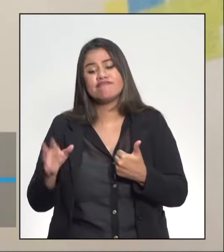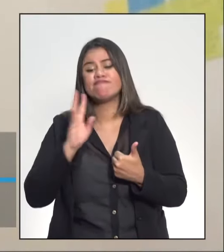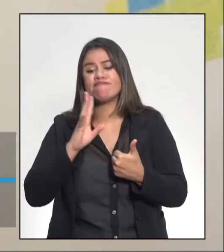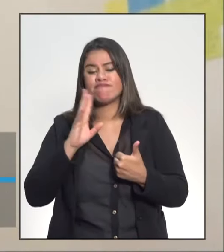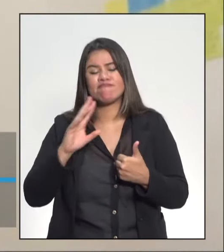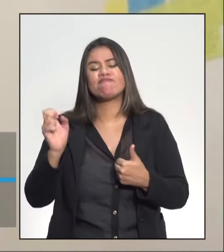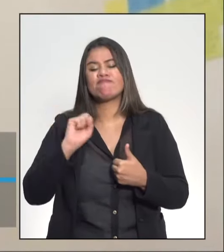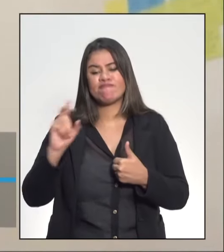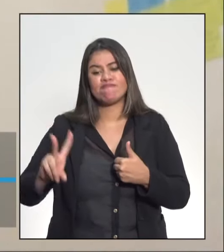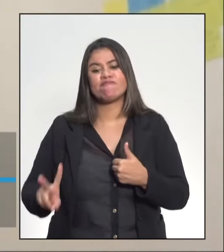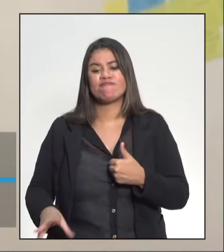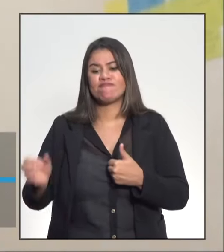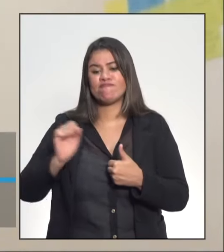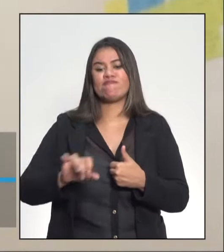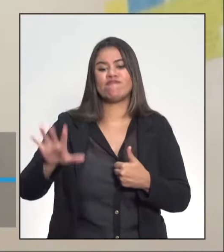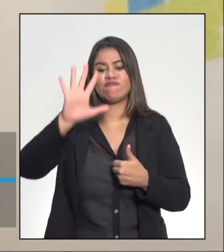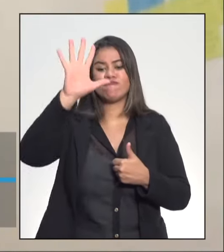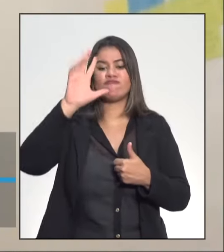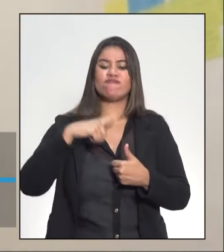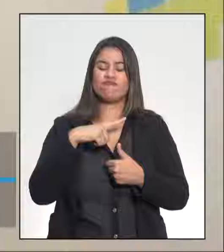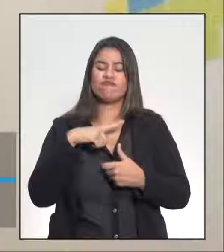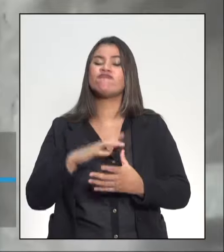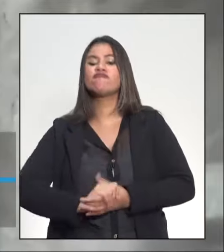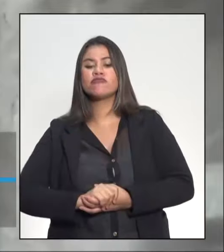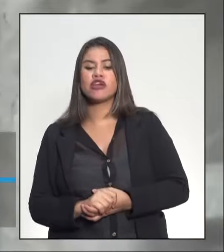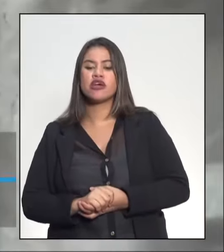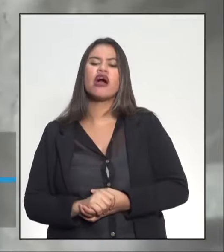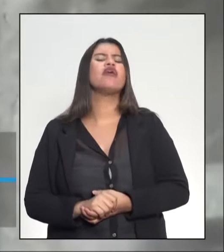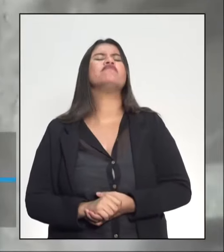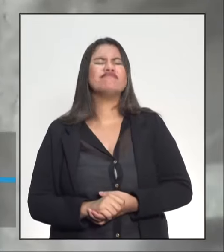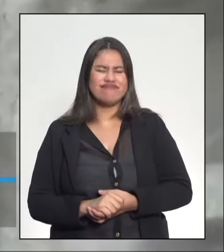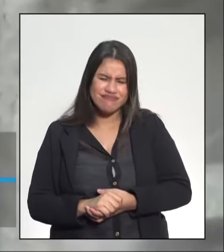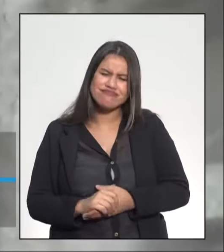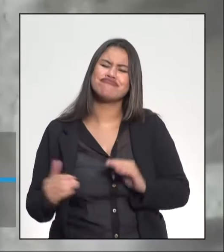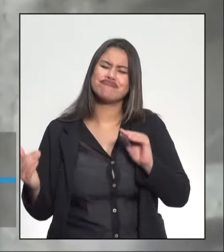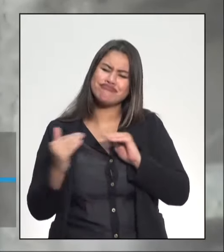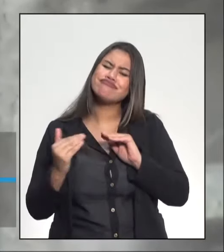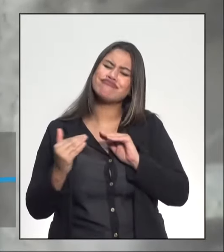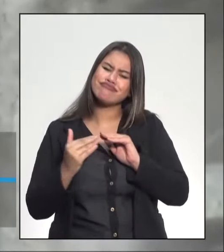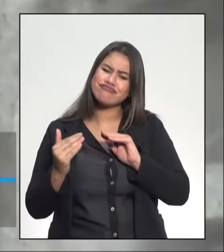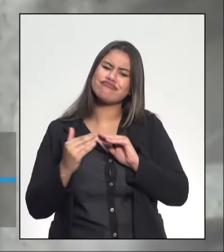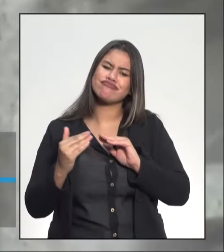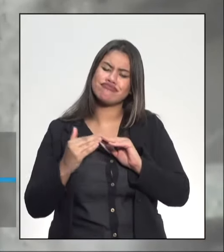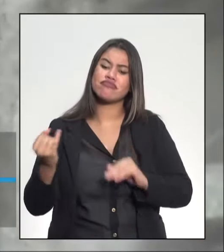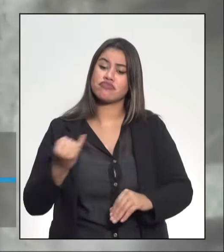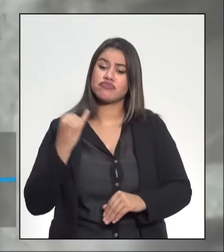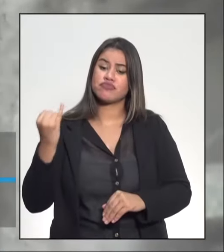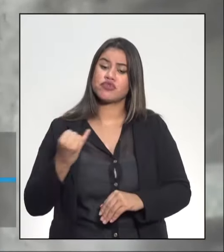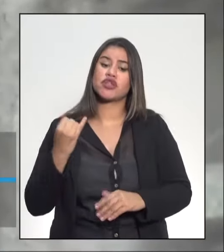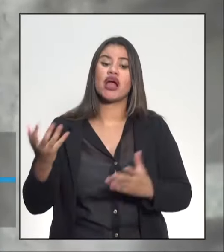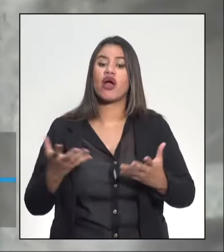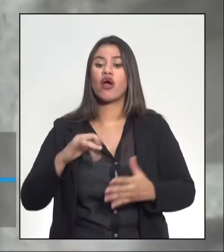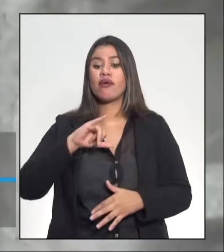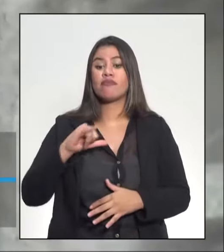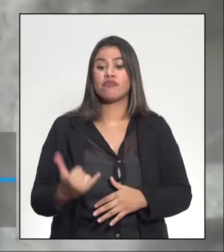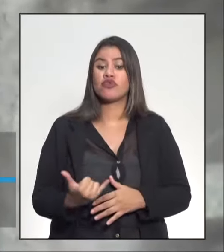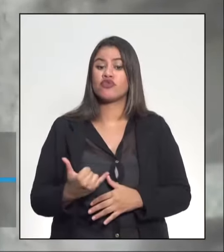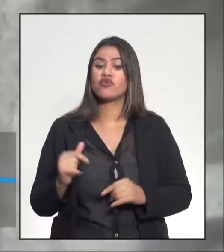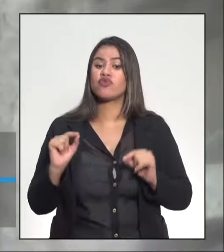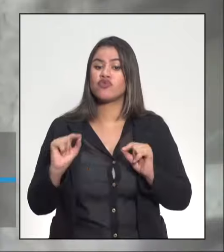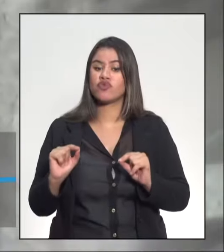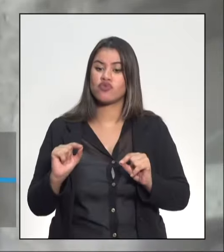Você concorda com isso, Ju? O você acha? Muito, muito importante. E aí eu gostaria de aproveitar e colocar